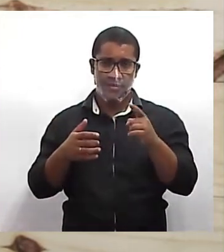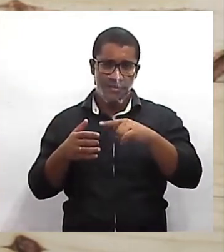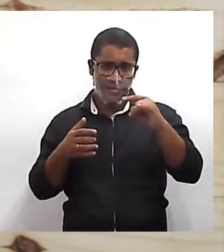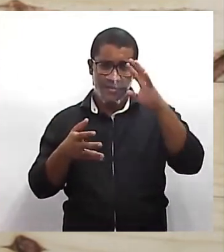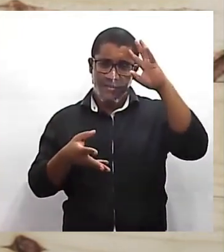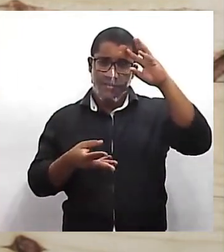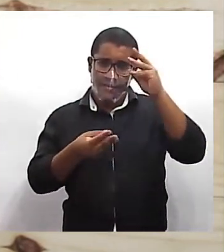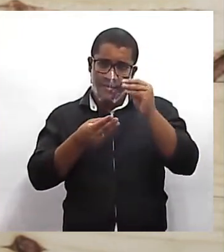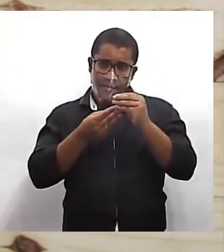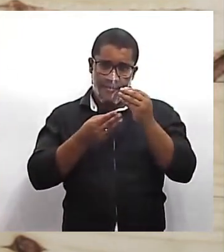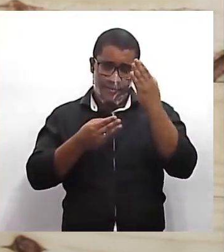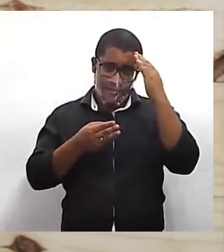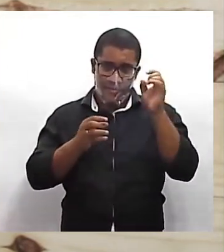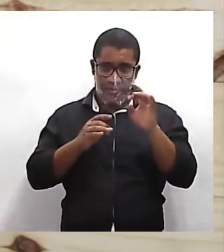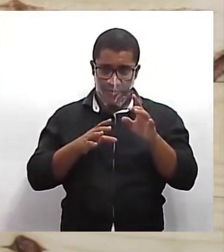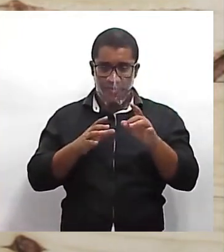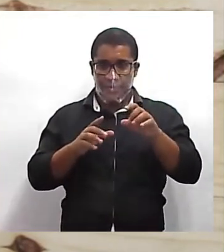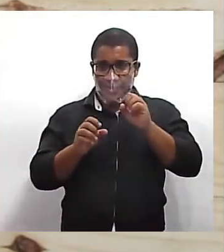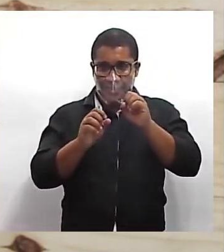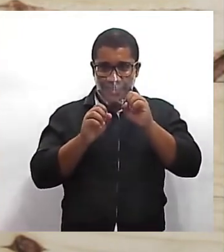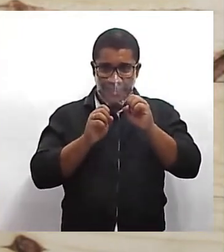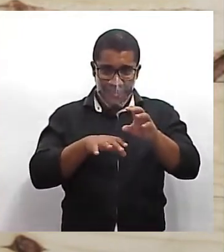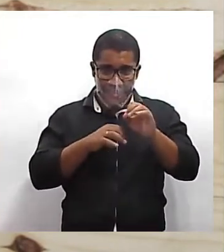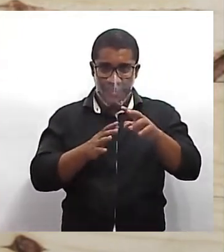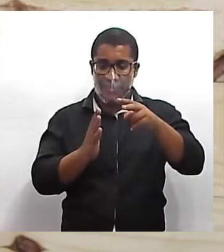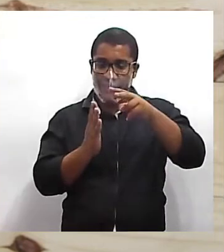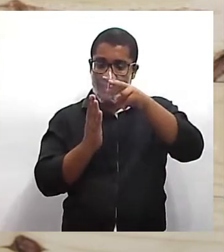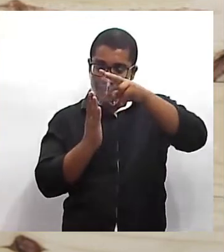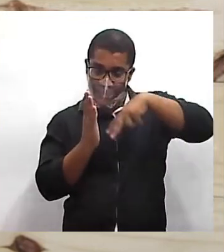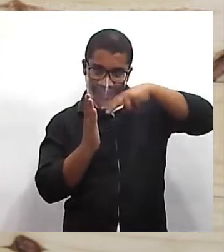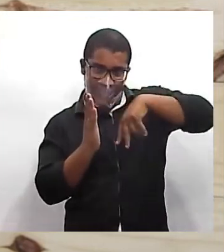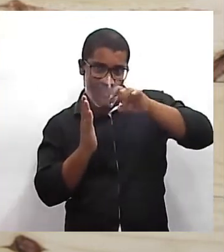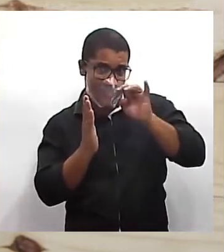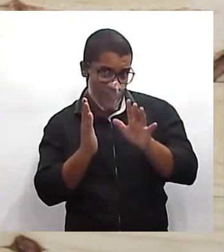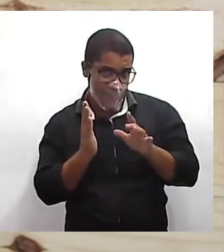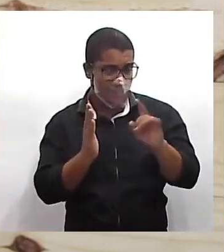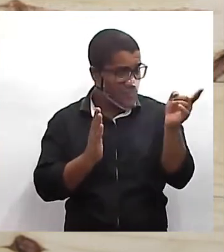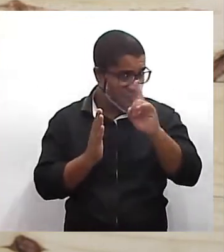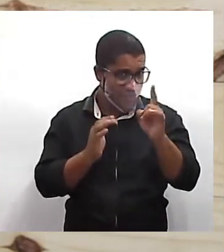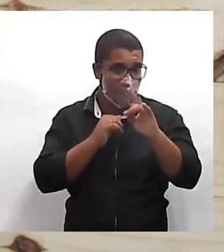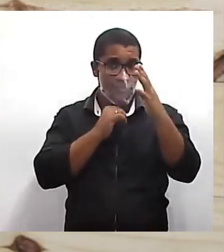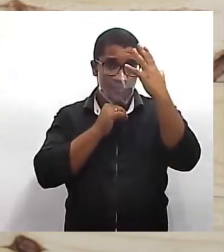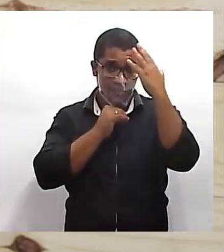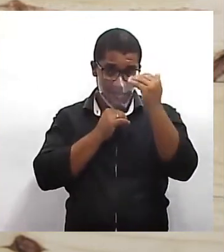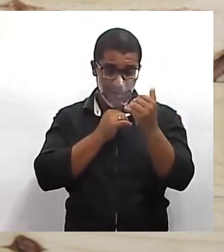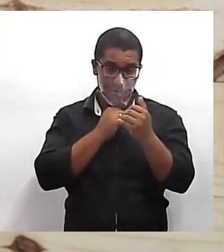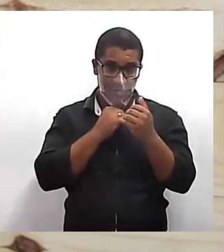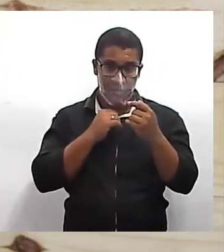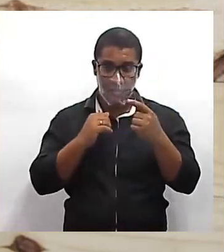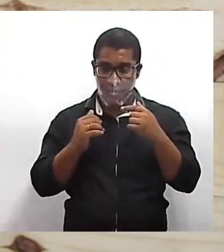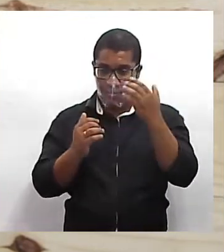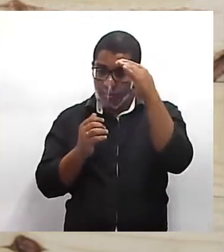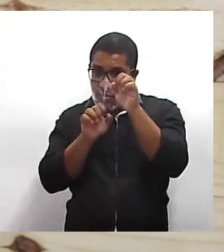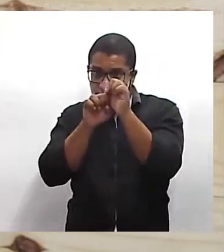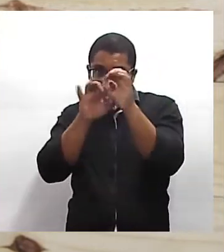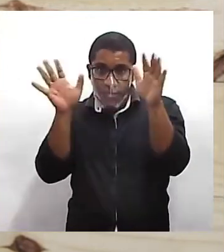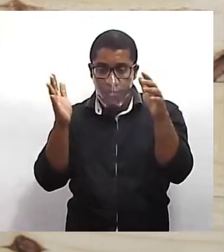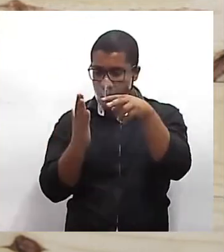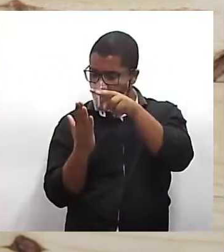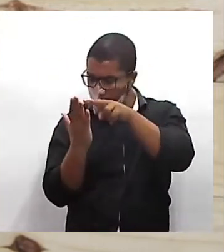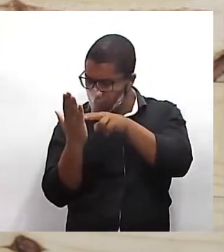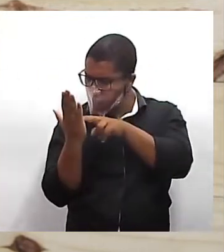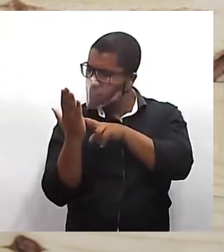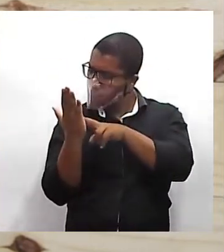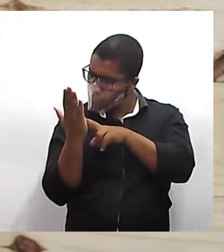na educação no sentido de letramento, do aprender a ler, mas na compreensão daquilo que você lê. Porque não adianta